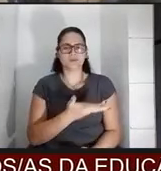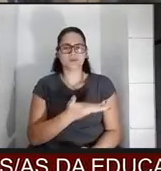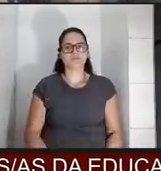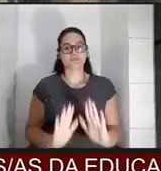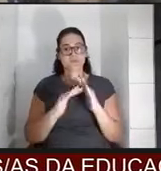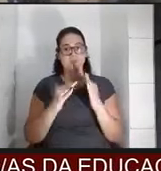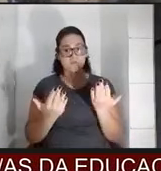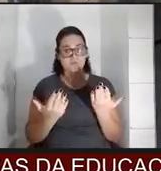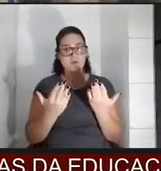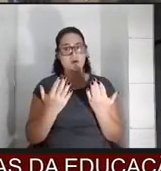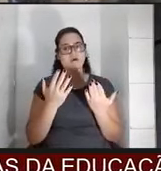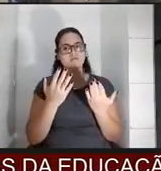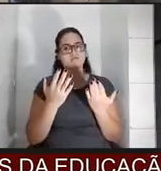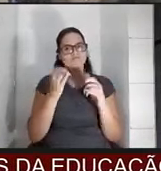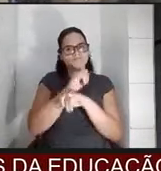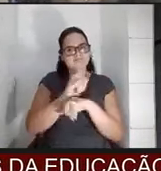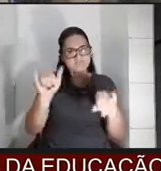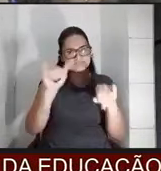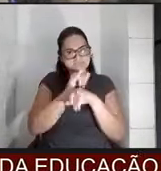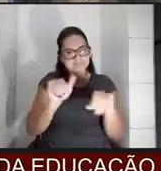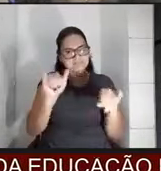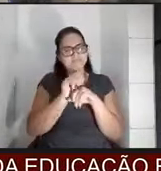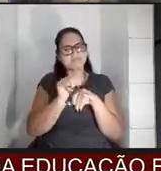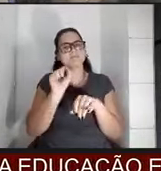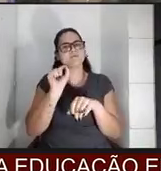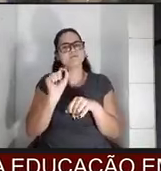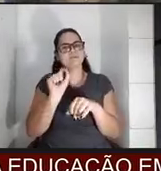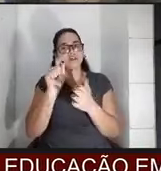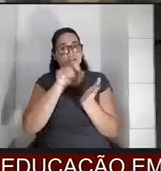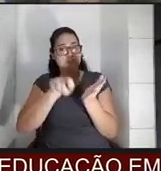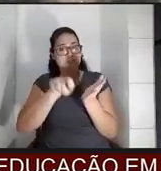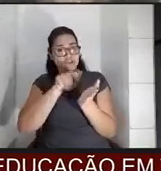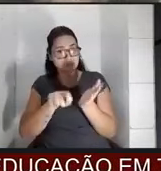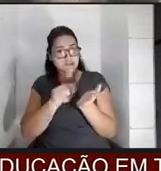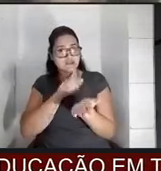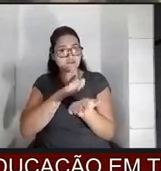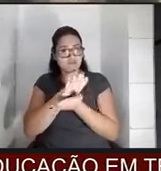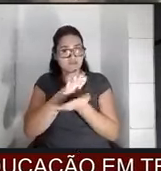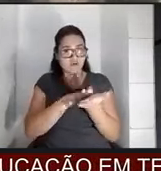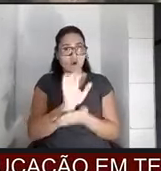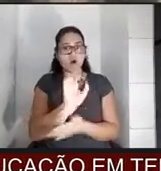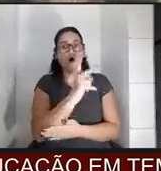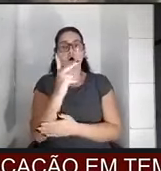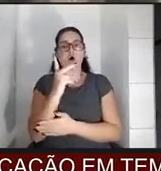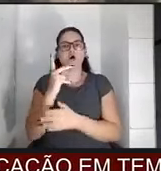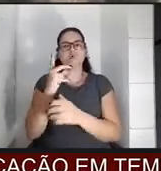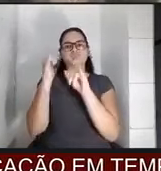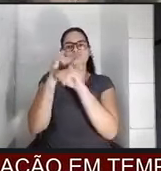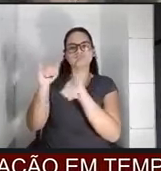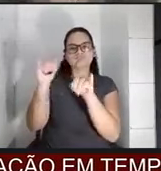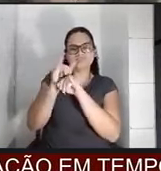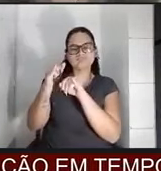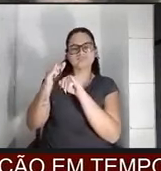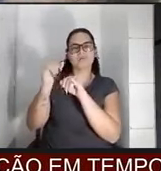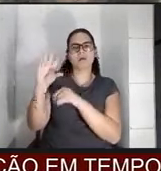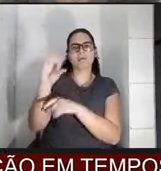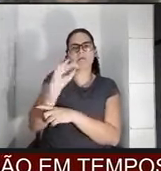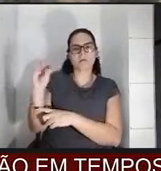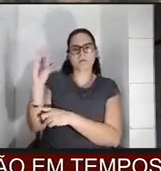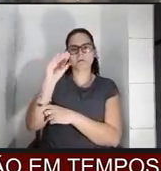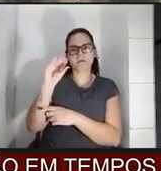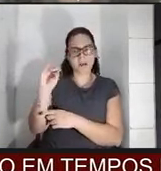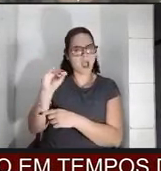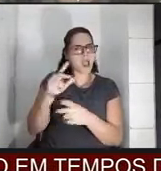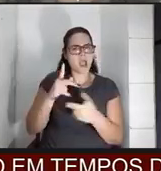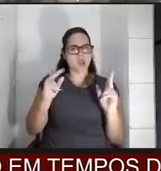na imprensa, seja ela escrita ou falada, a coisa também se repete,